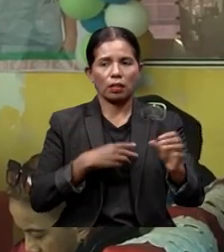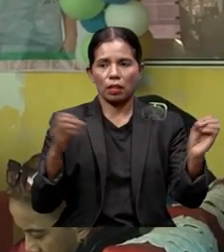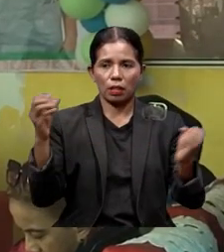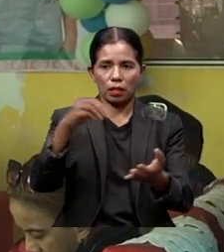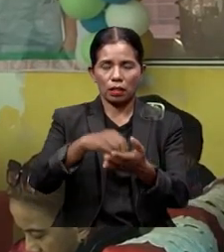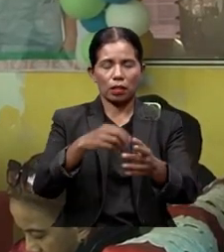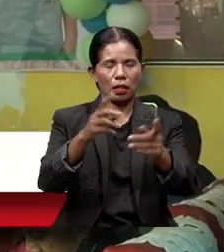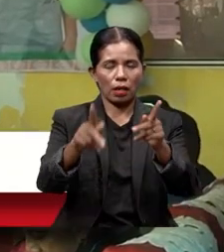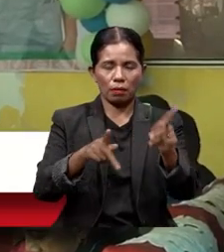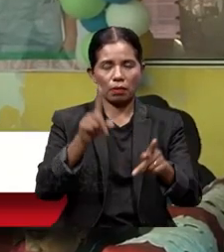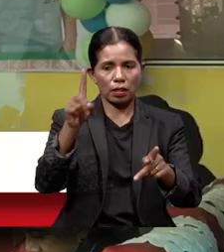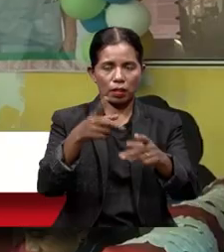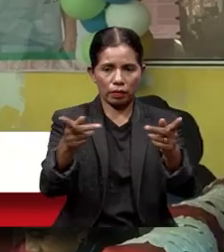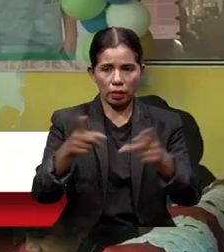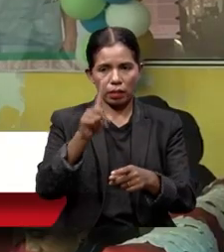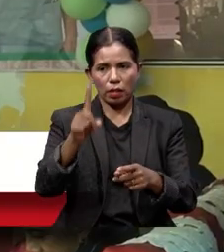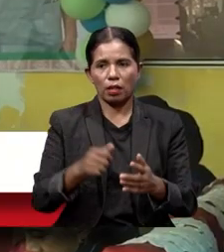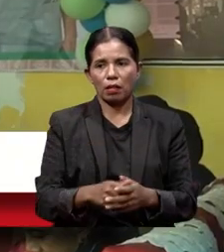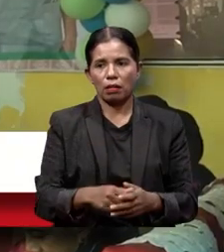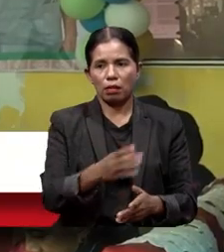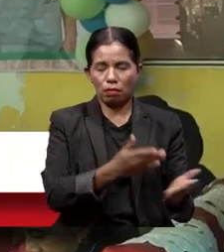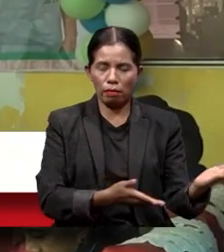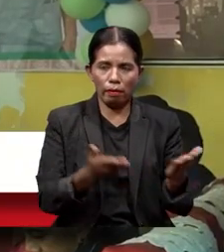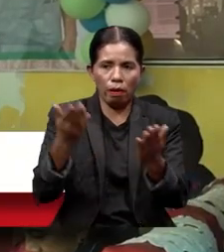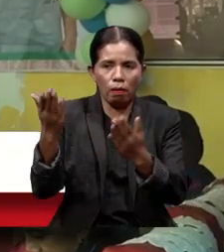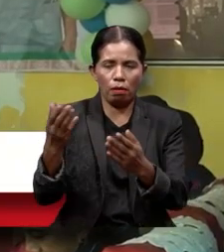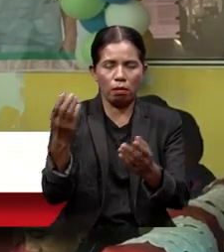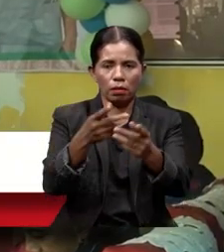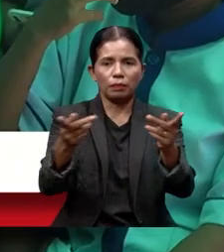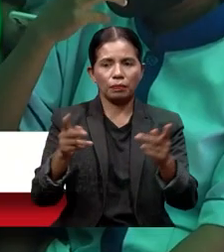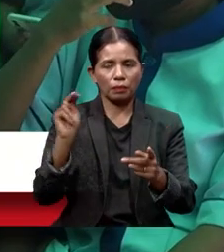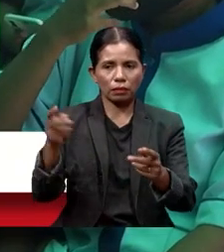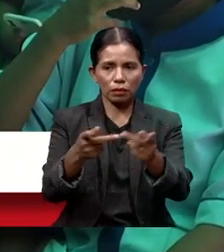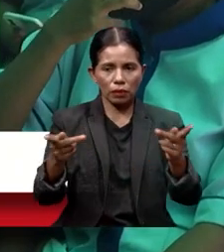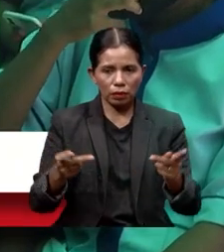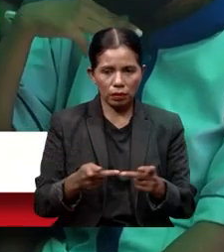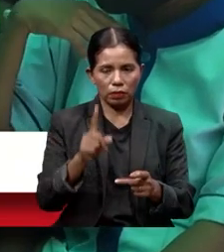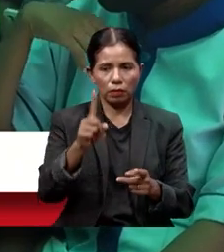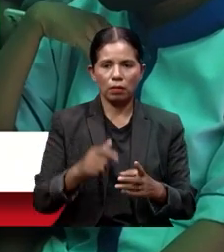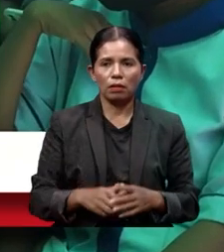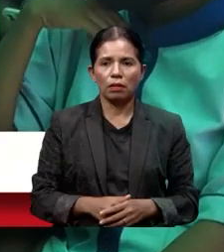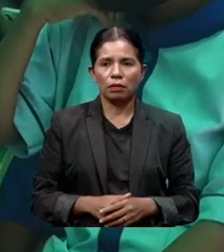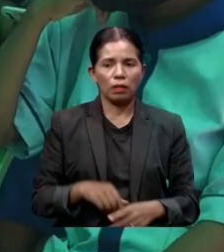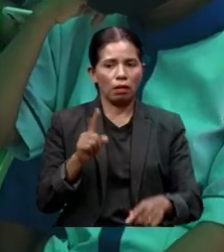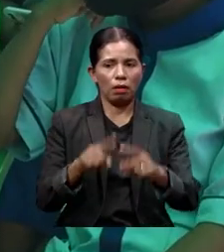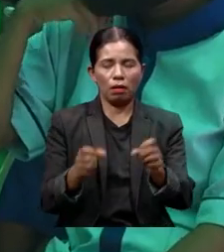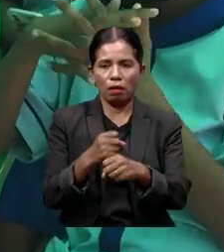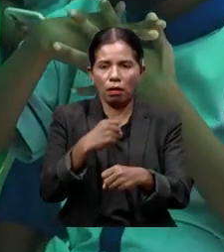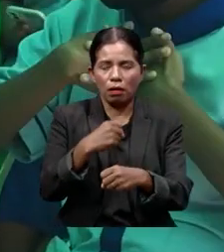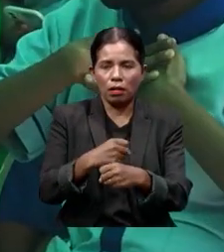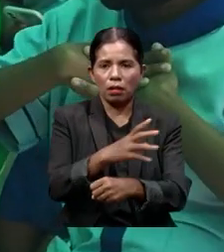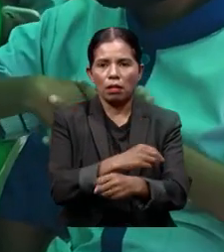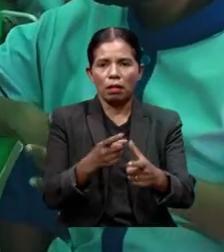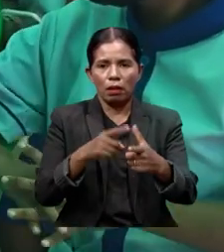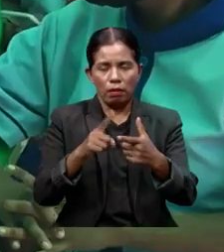e na Infati Ida, de uma eleva linha e renefati da Iani Areia Ida. Dali que a barra mudança ou inoia.